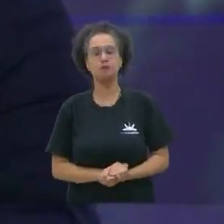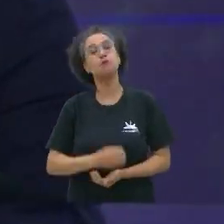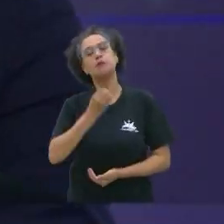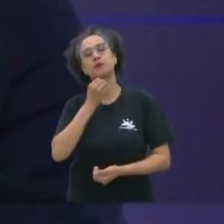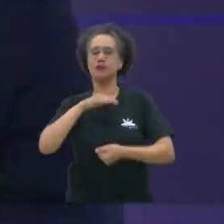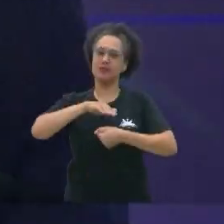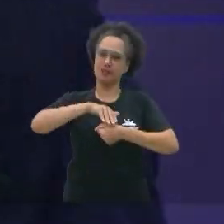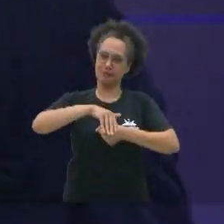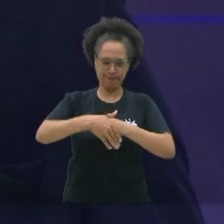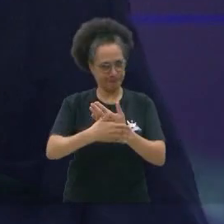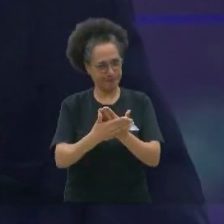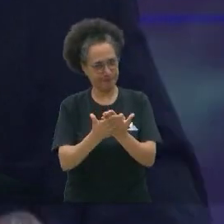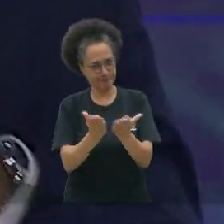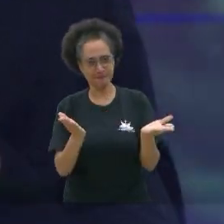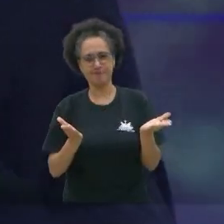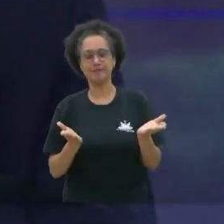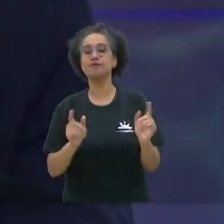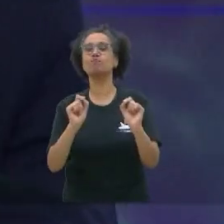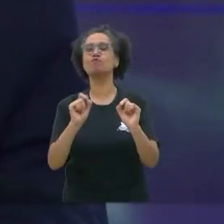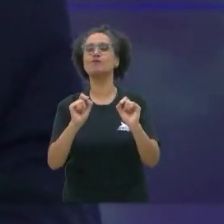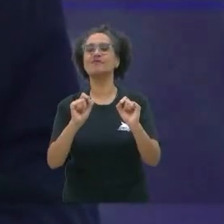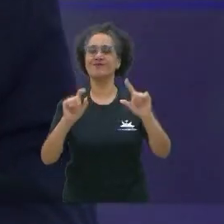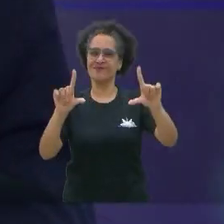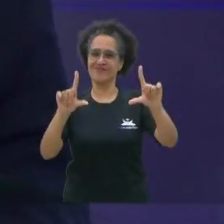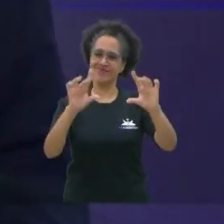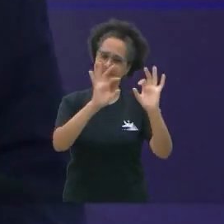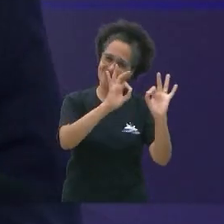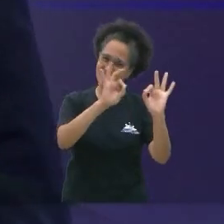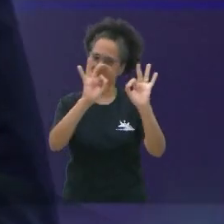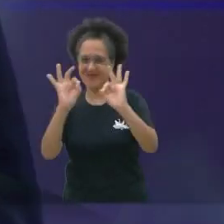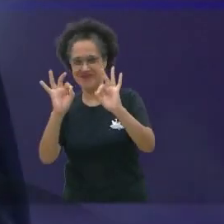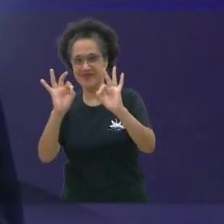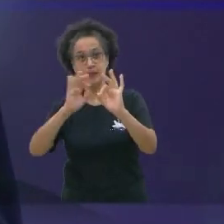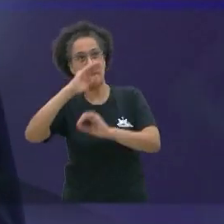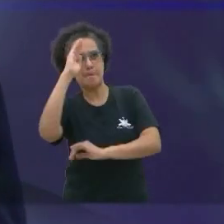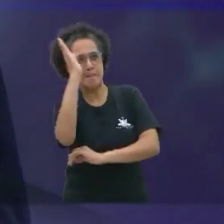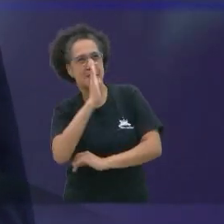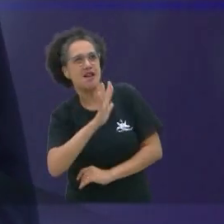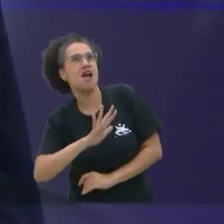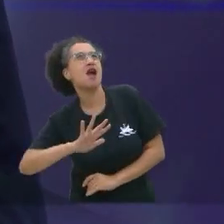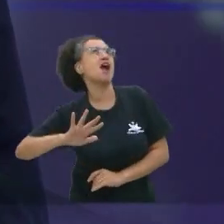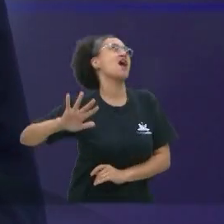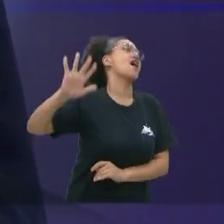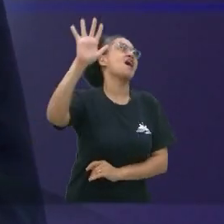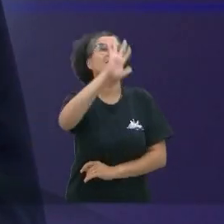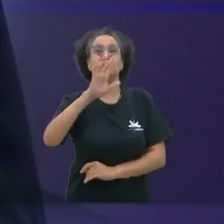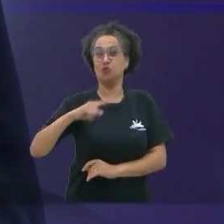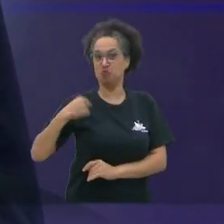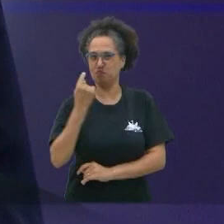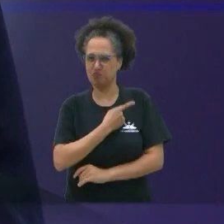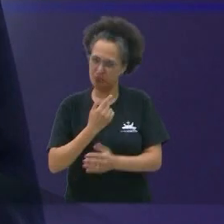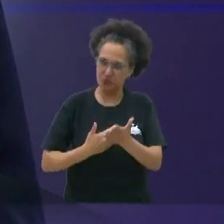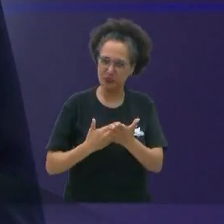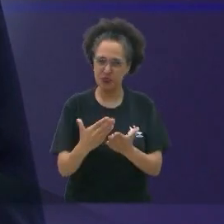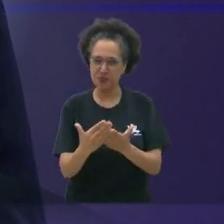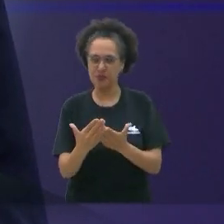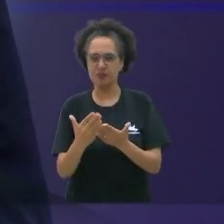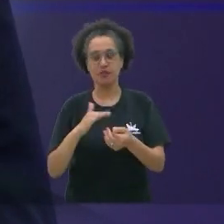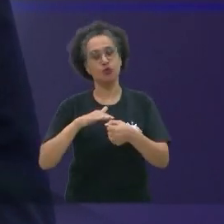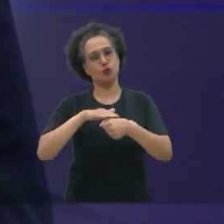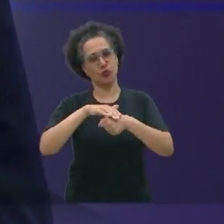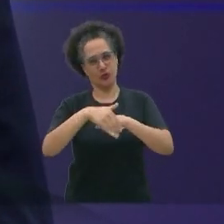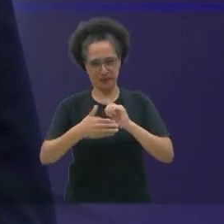Boa noite para você que está nos acompanhando em todo o Brasil. Estamos começando a noite de